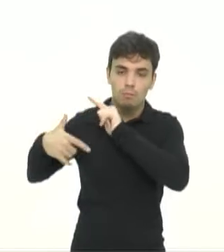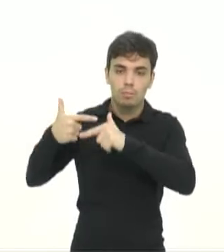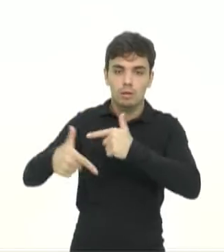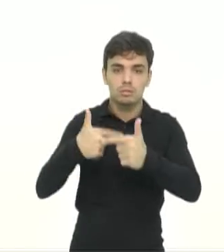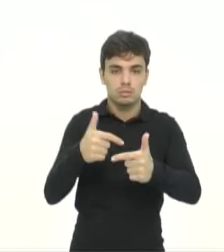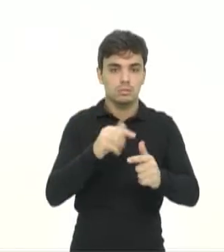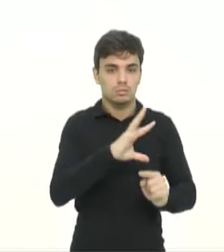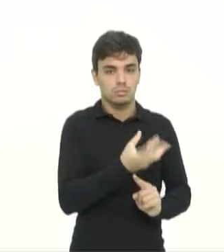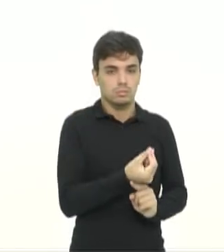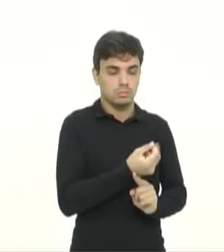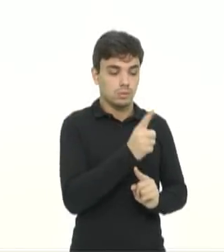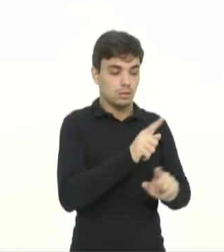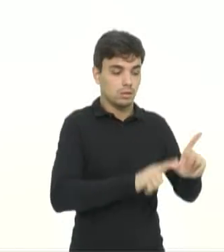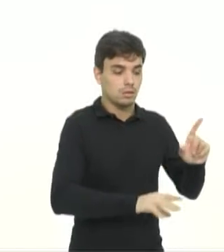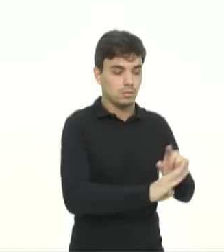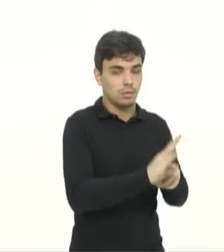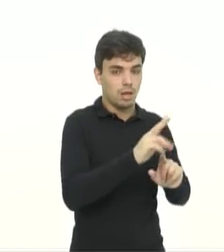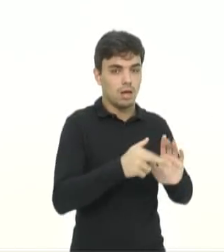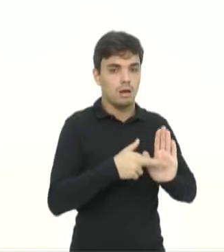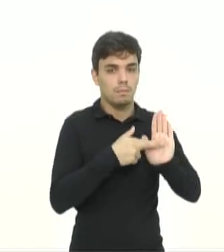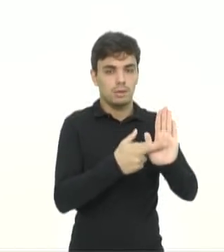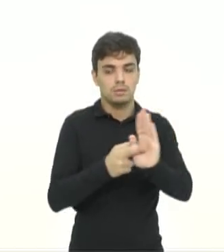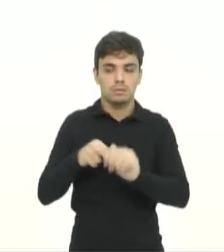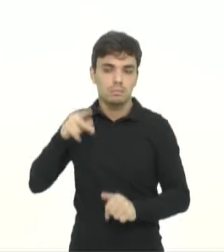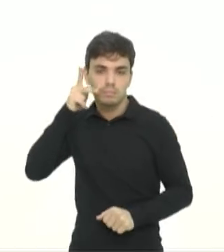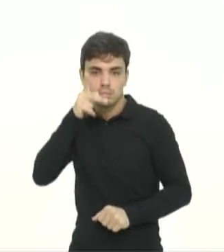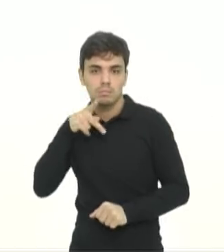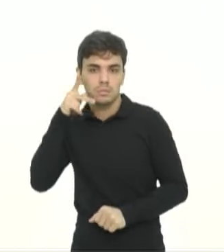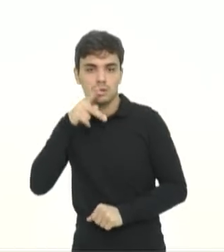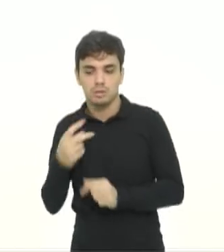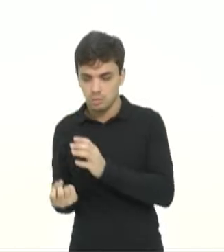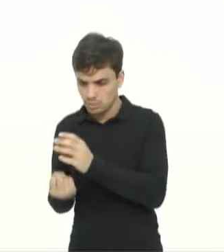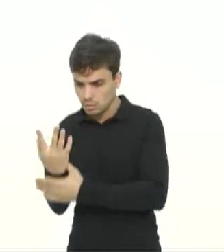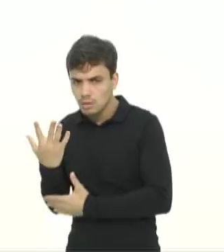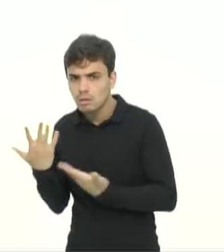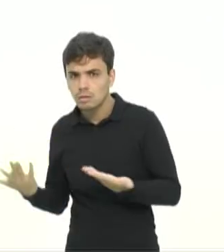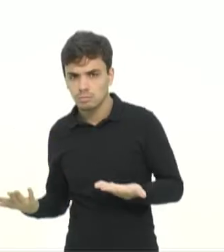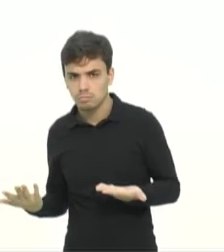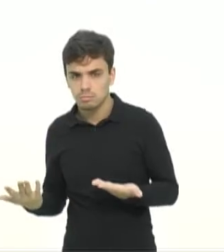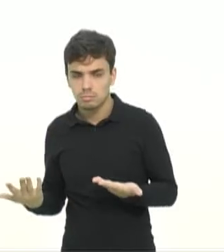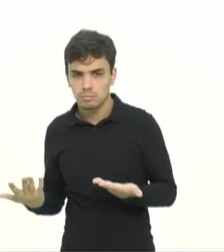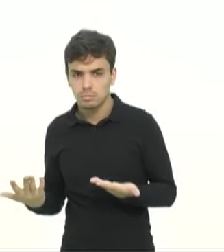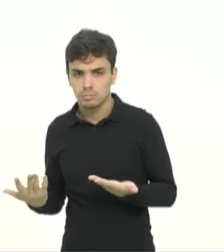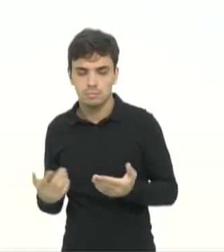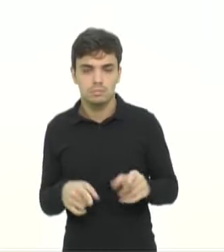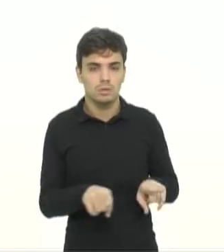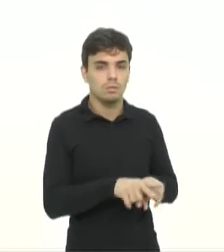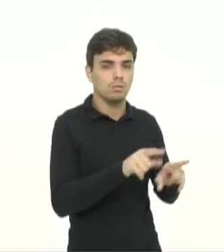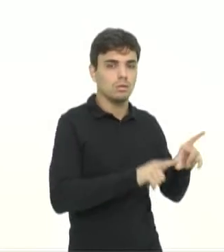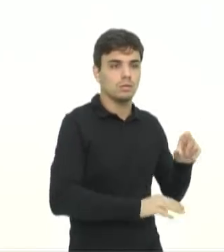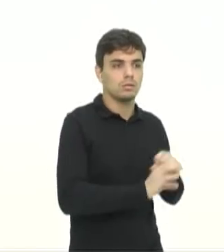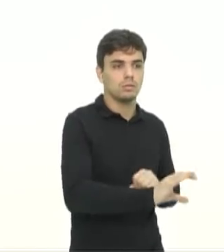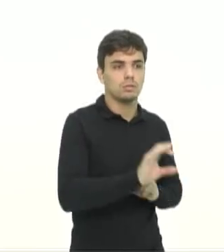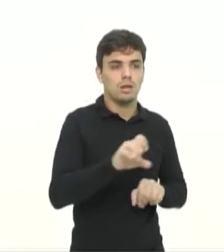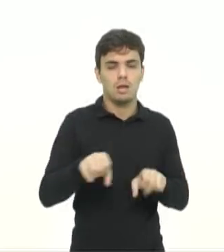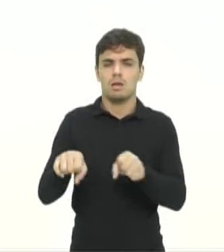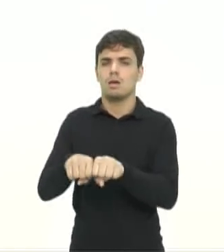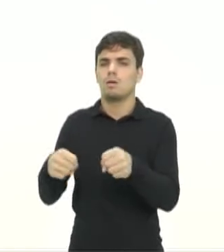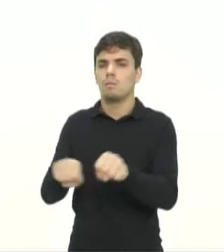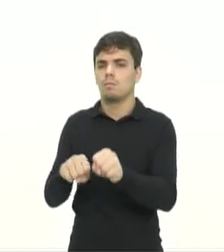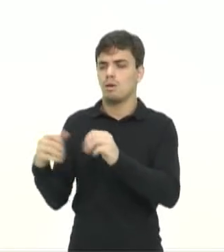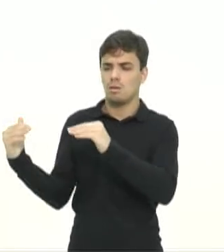B. É a representação política presente nas criações. Ou letra C. É o rompimento com